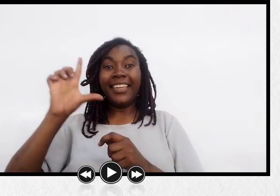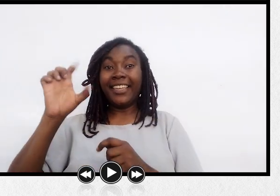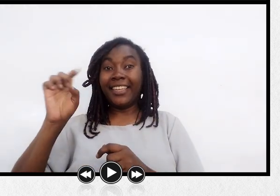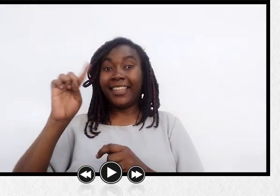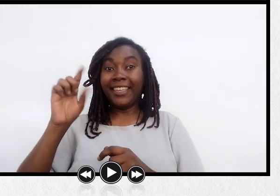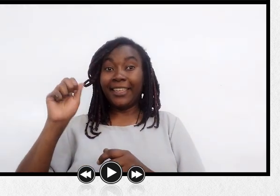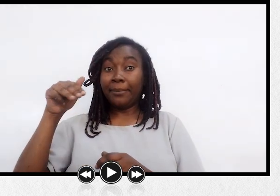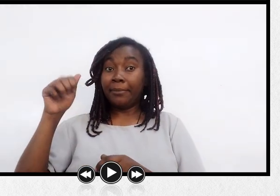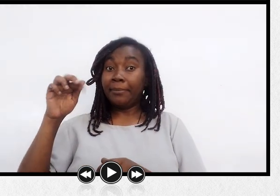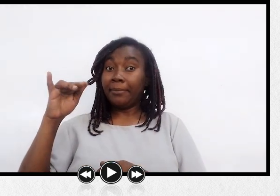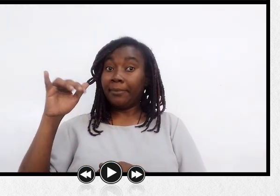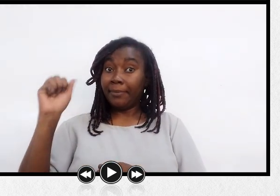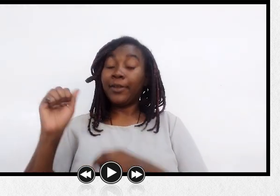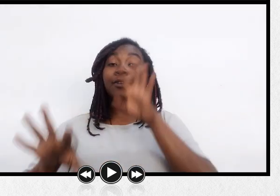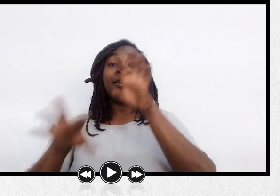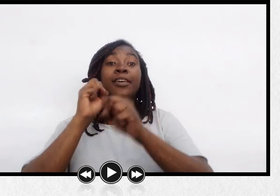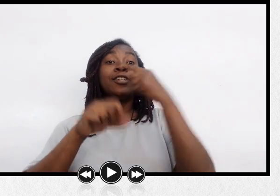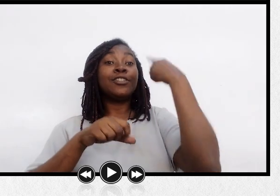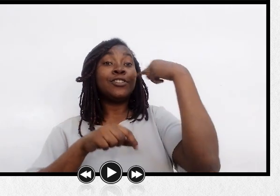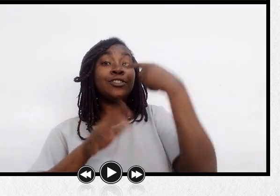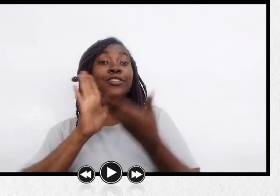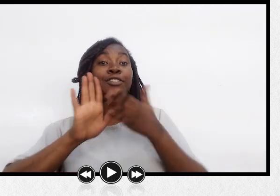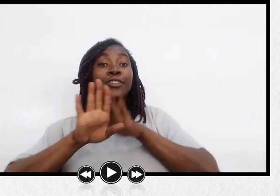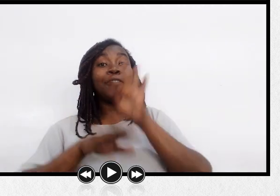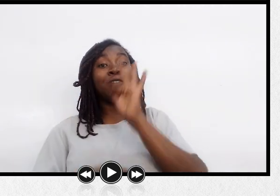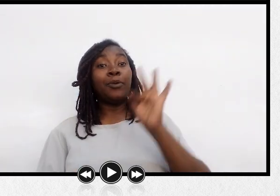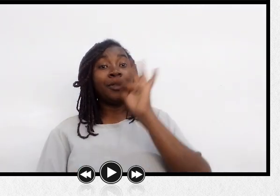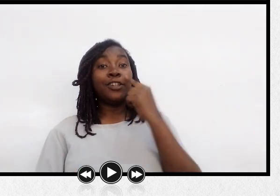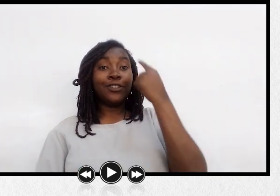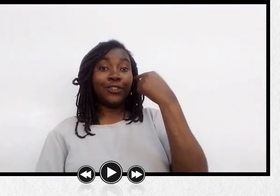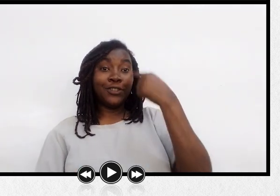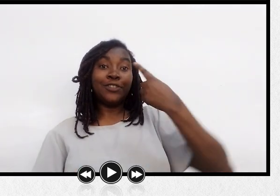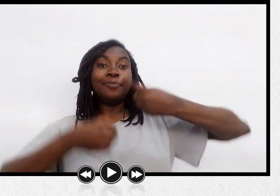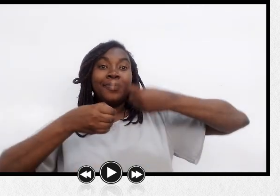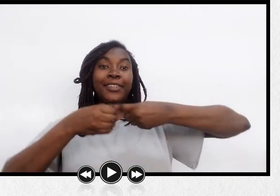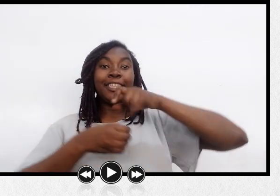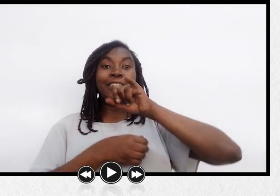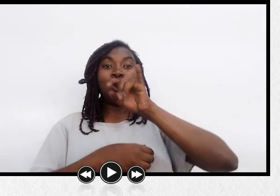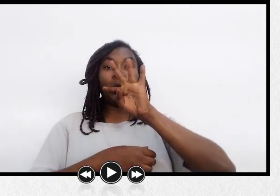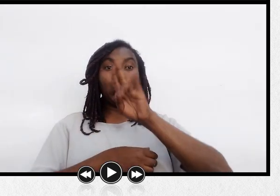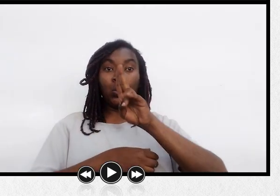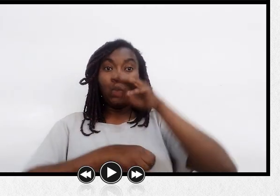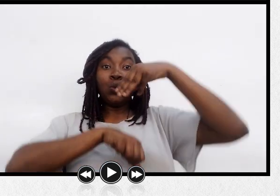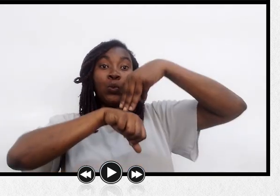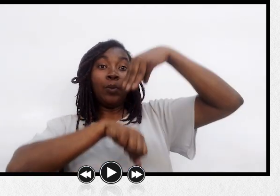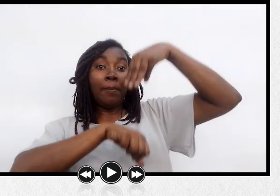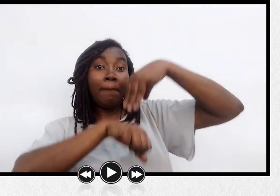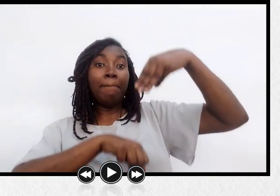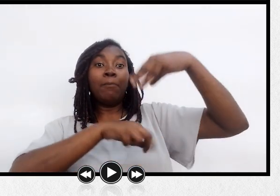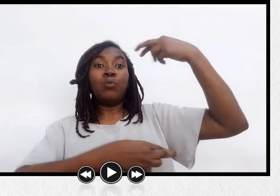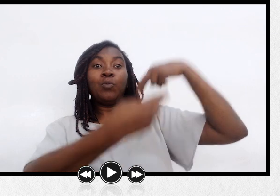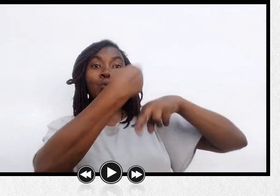Silva. Ela formou-se em Direito pela Faculdade de Direito de Itu, é mestre em sustentabilidade na